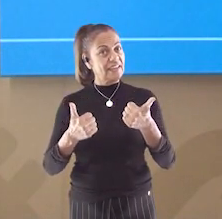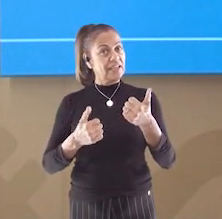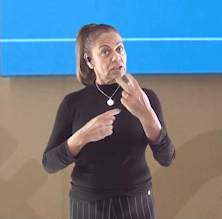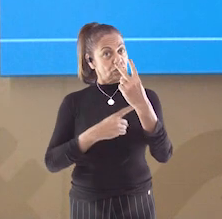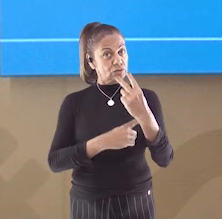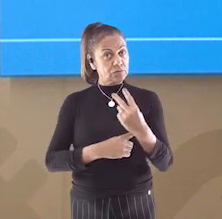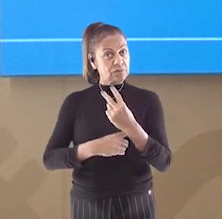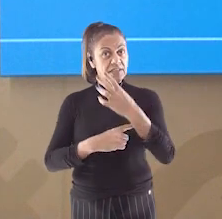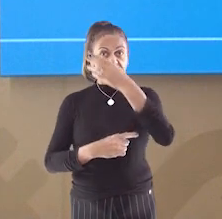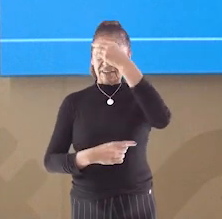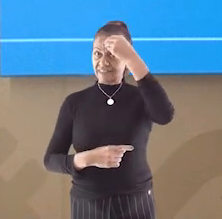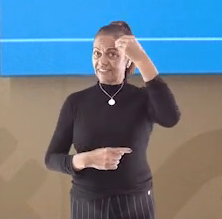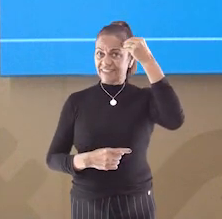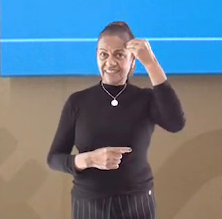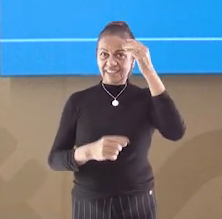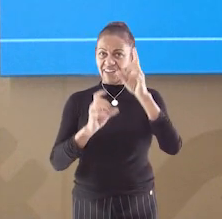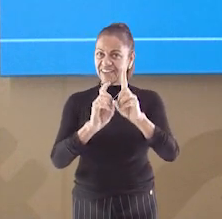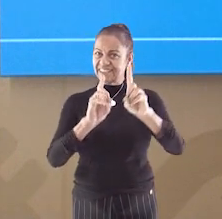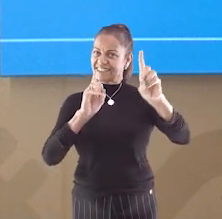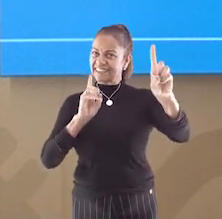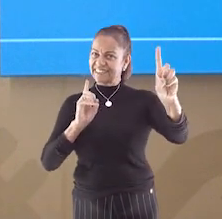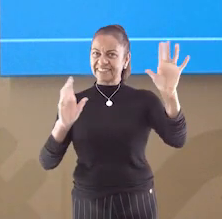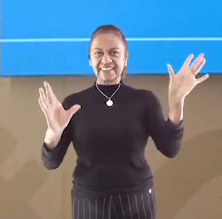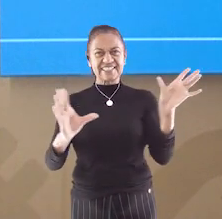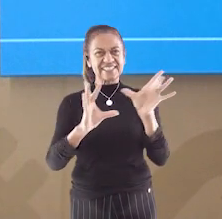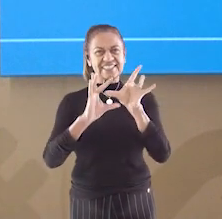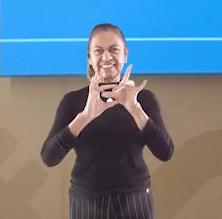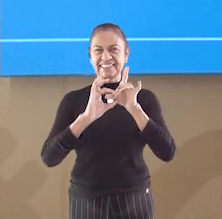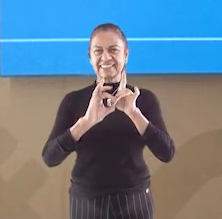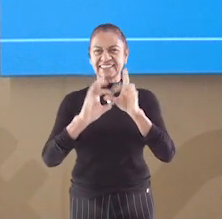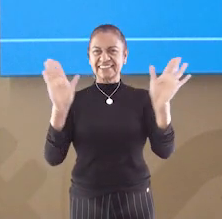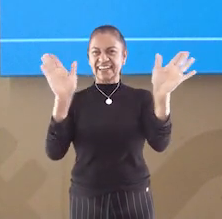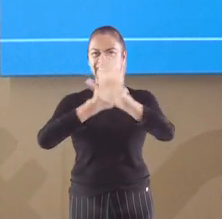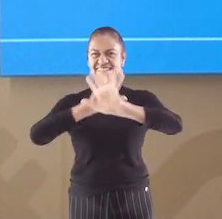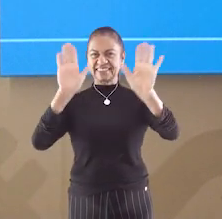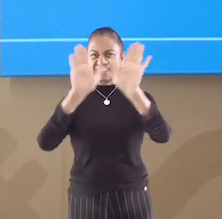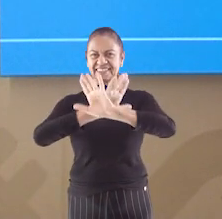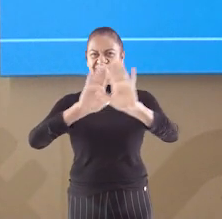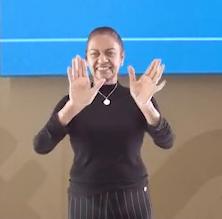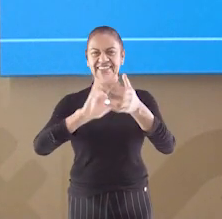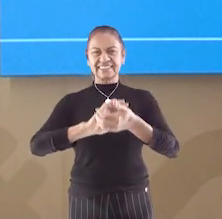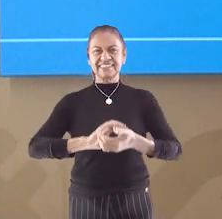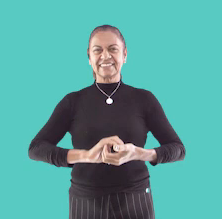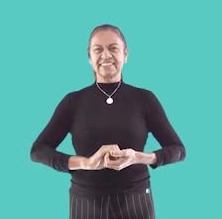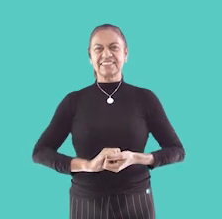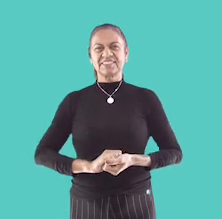e se cuidem. E não se esqueçam, mesmo distantes, estamos juntos. Tchau, tchau!